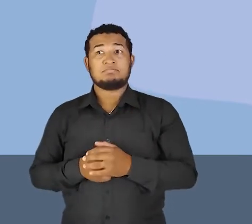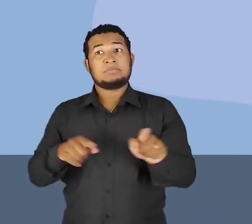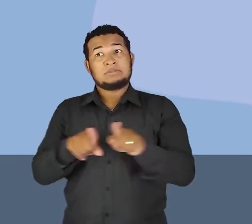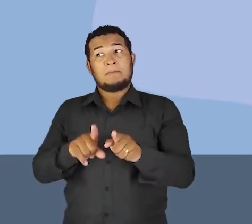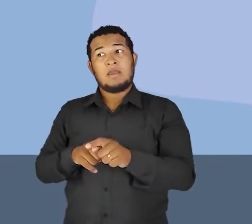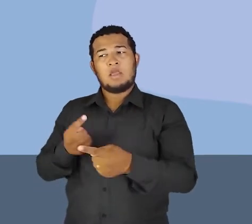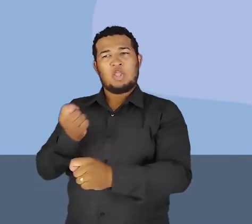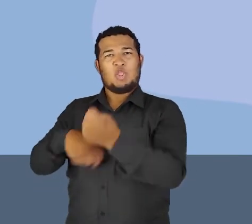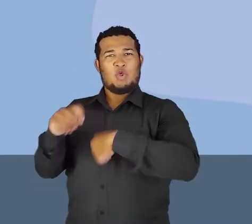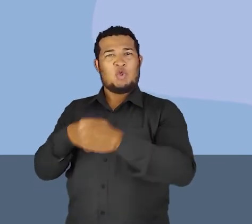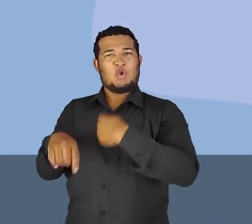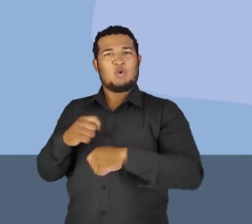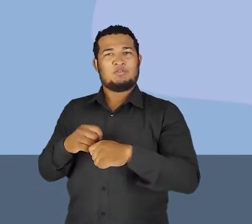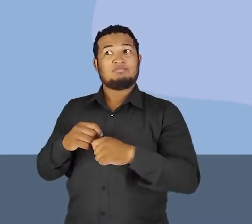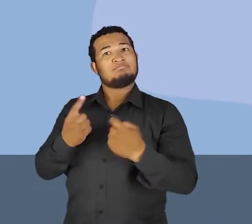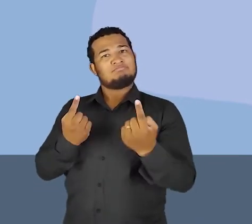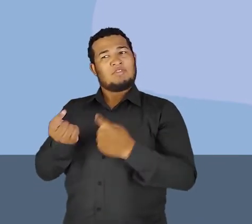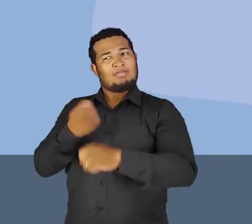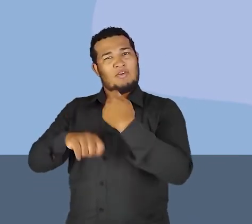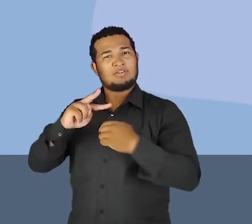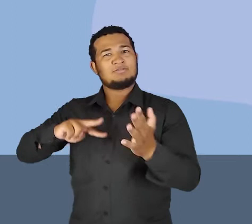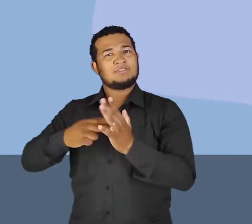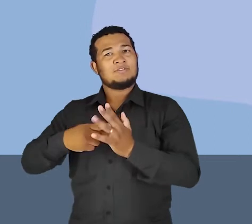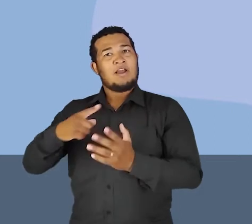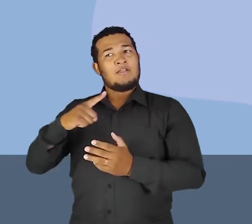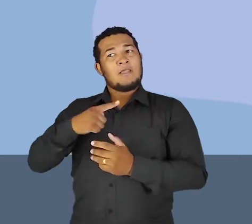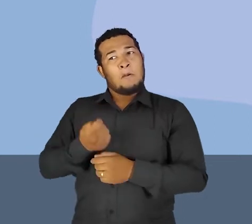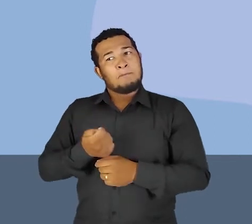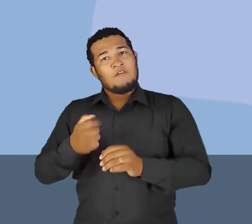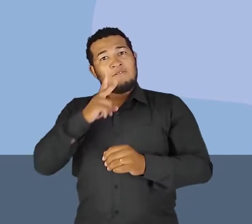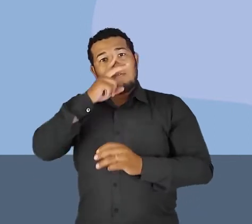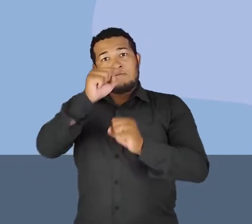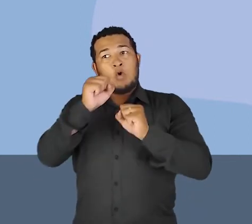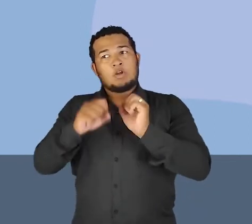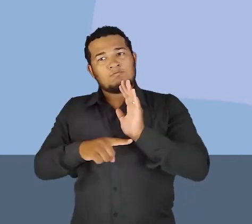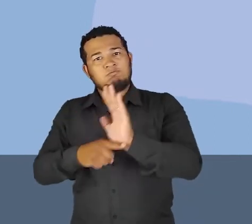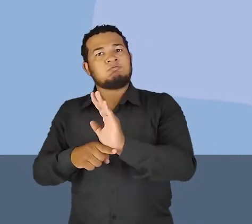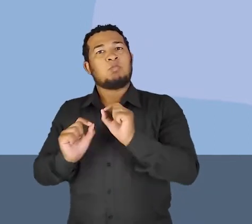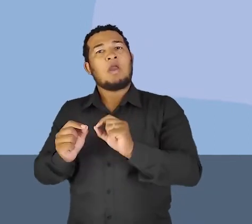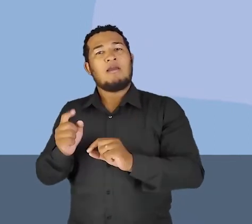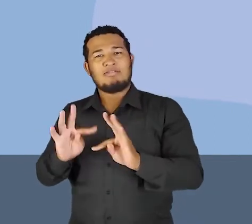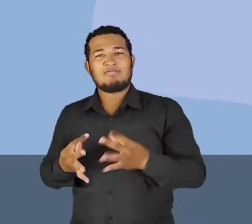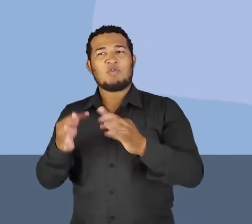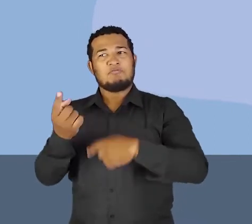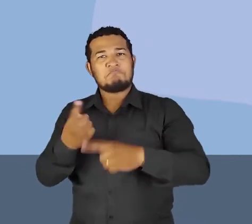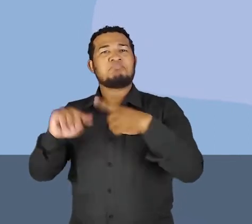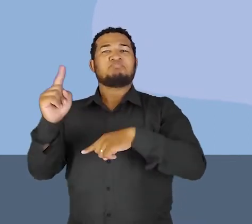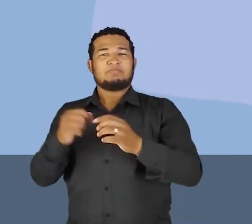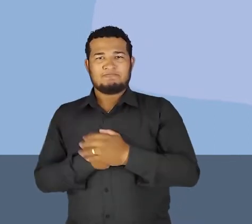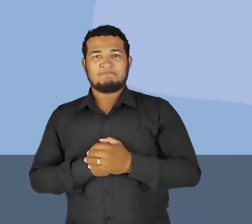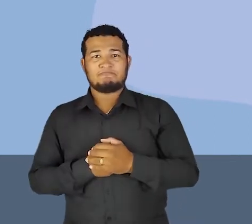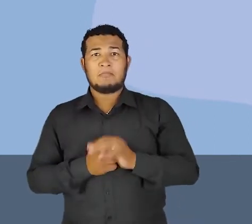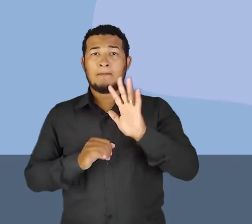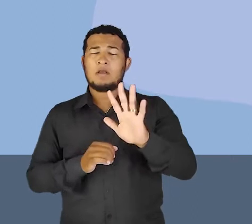agronegócio, que pelo contrário, nós vamos ter aí um implemento muito grande de recursos tecnológicos nessa produção.